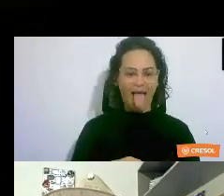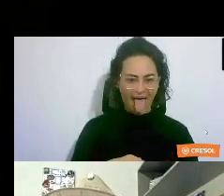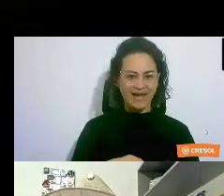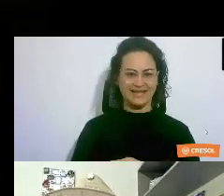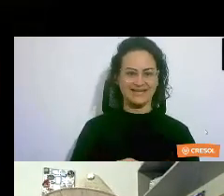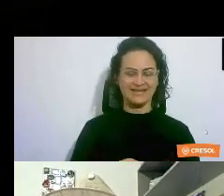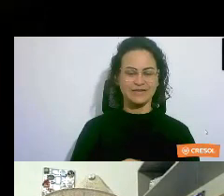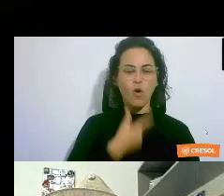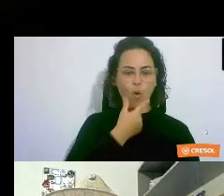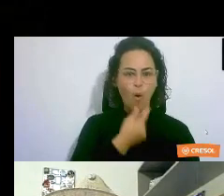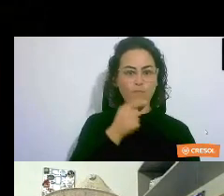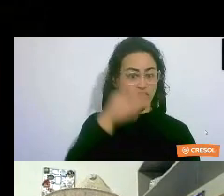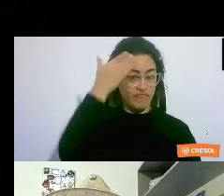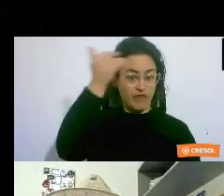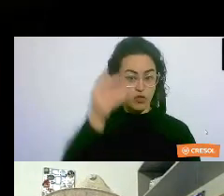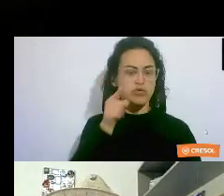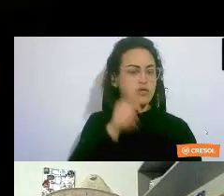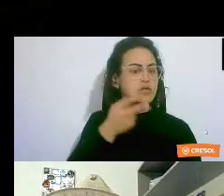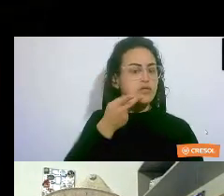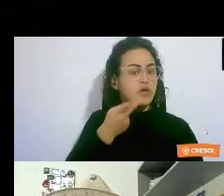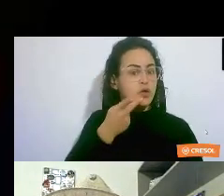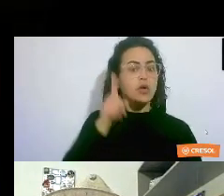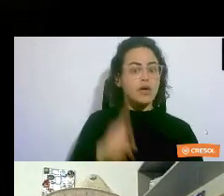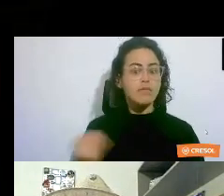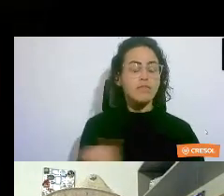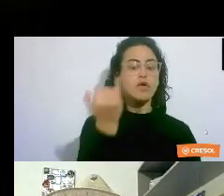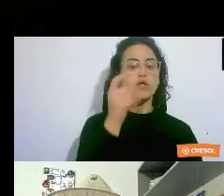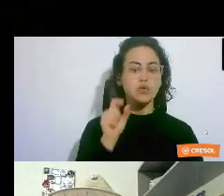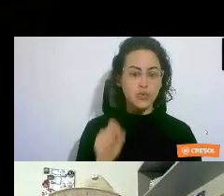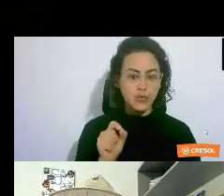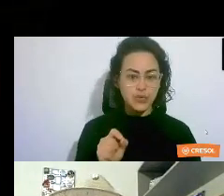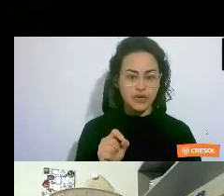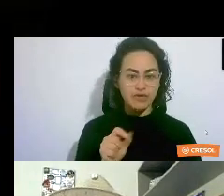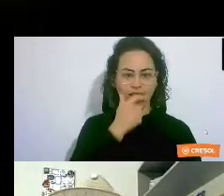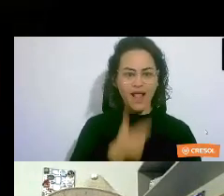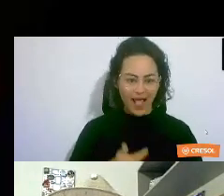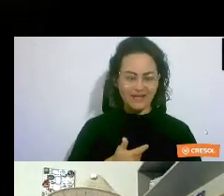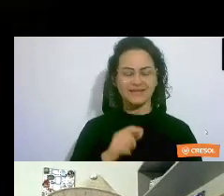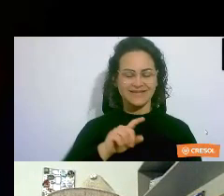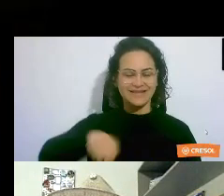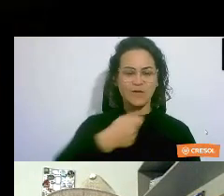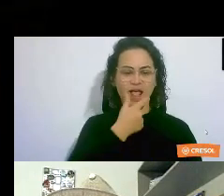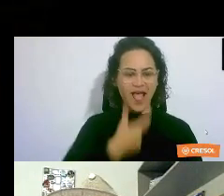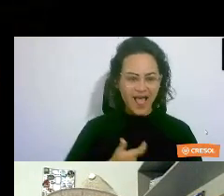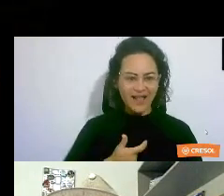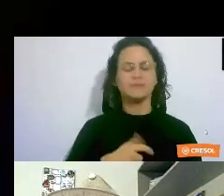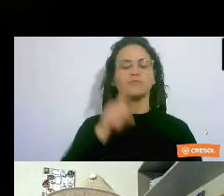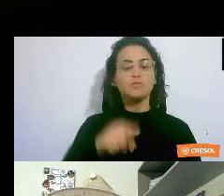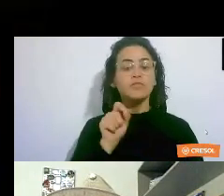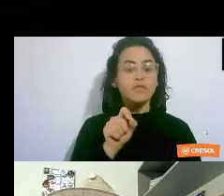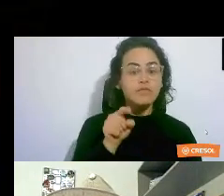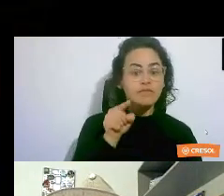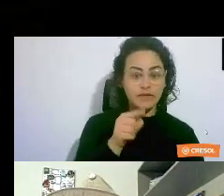caráter, motivação e amor próprio. E Einstein dizia, deveríamos nos abster de pregar aos jovens o